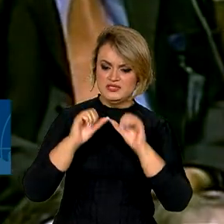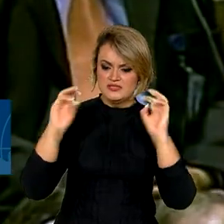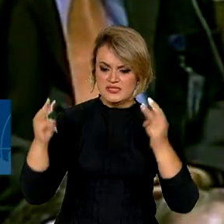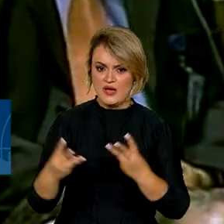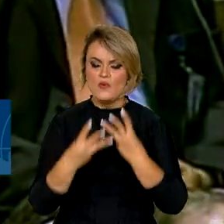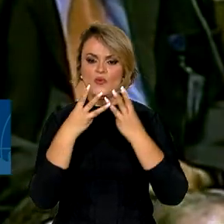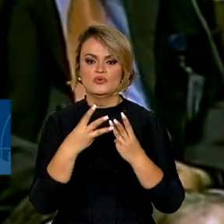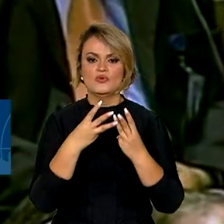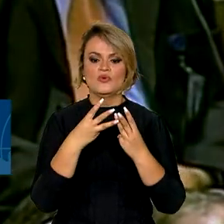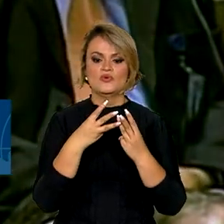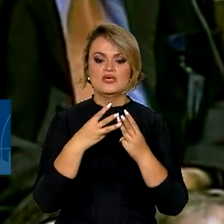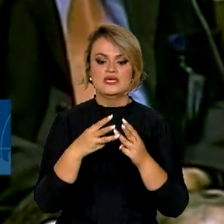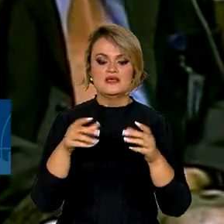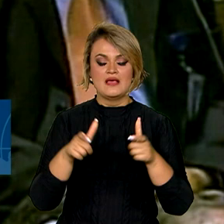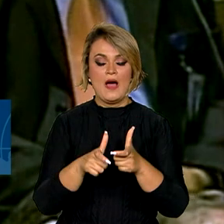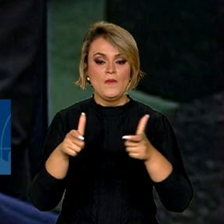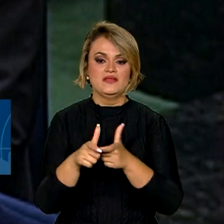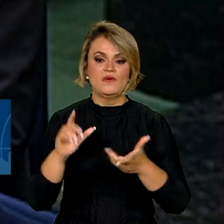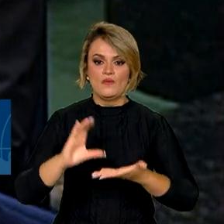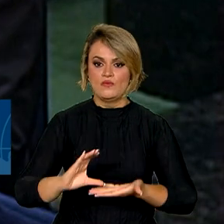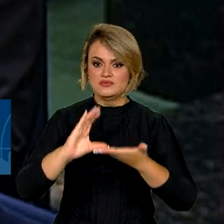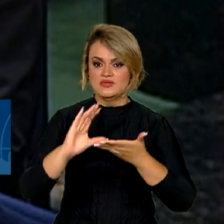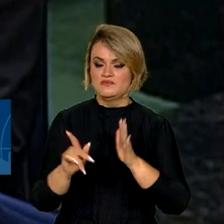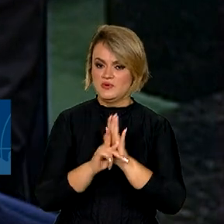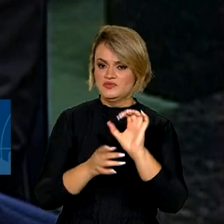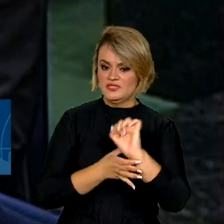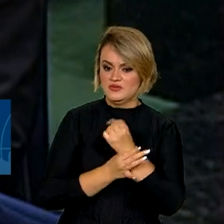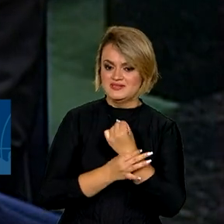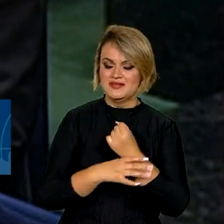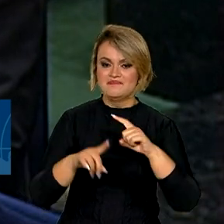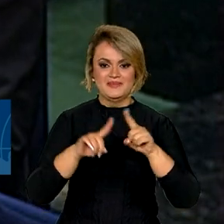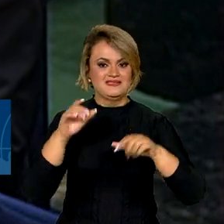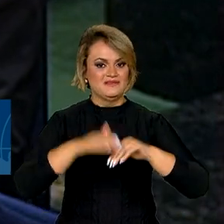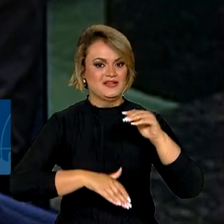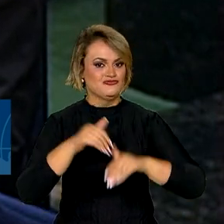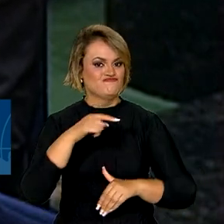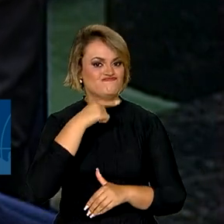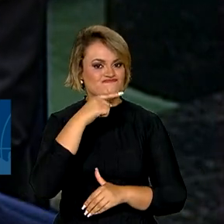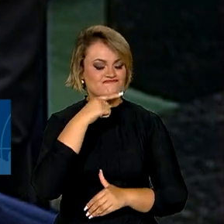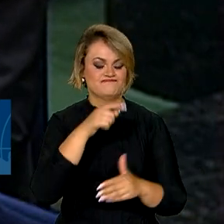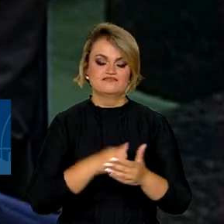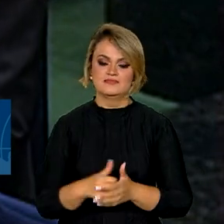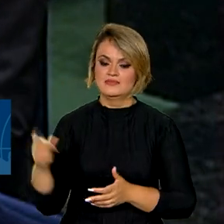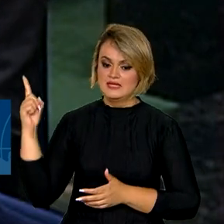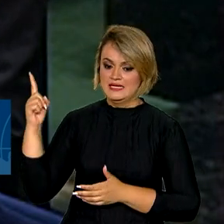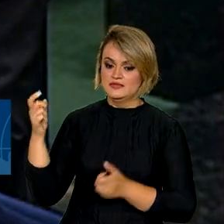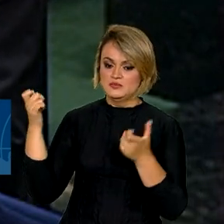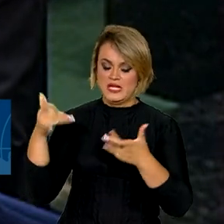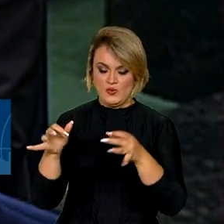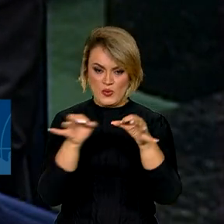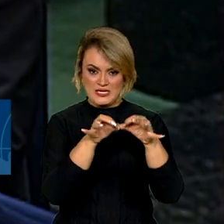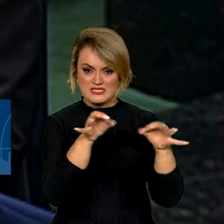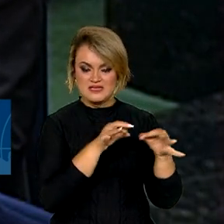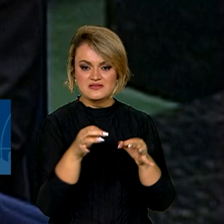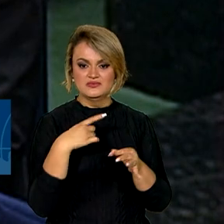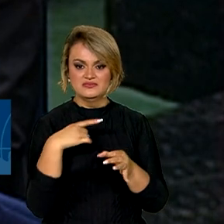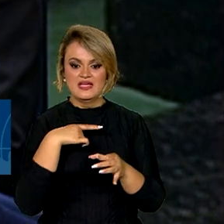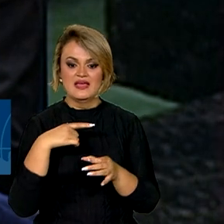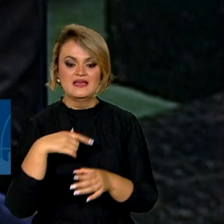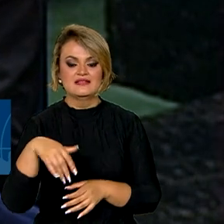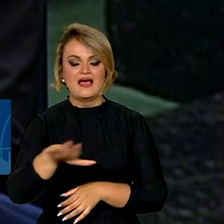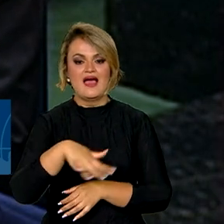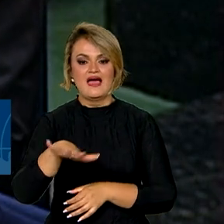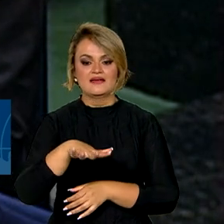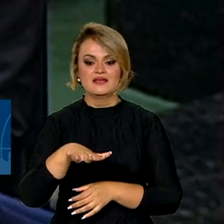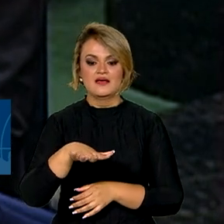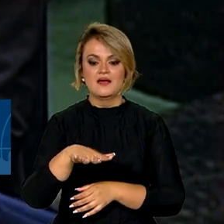a ampliação do Conselho de Segurança, o que não ocorreu. Sua composição, em especial no que se